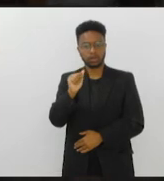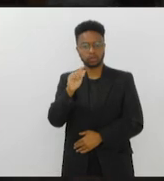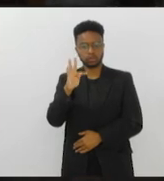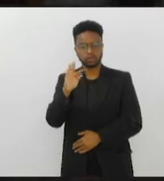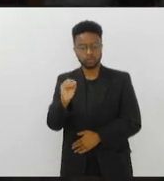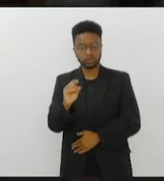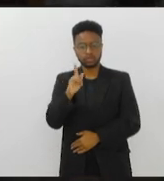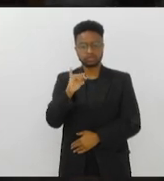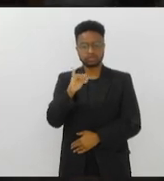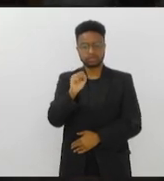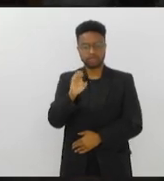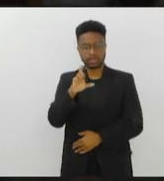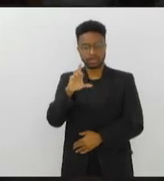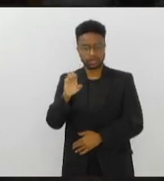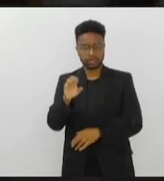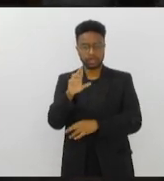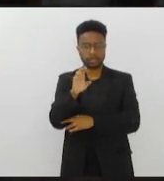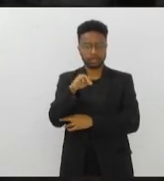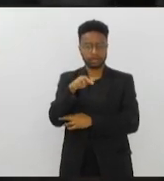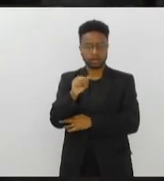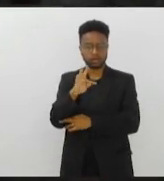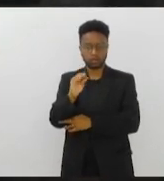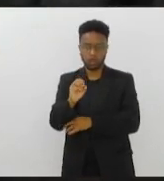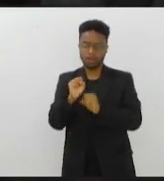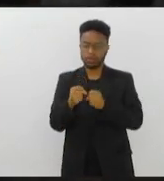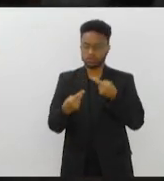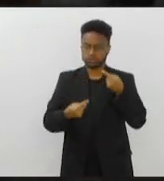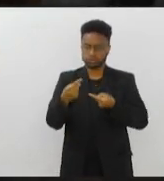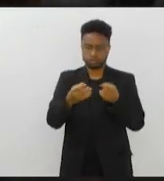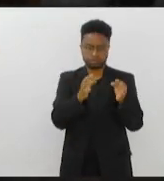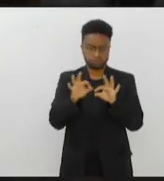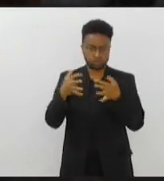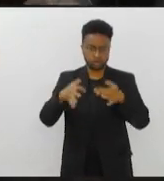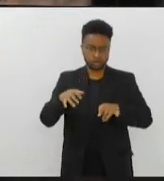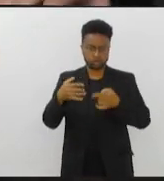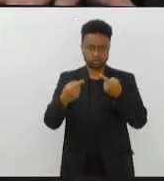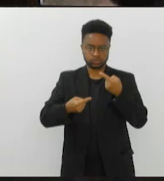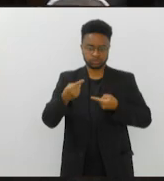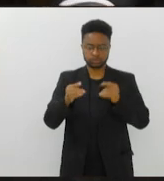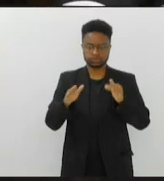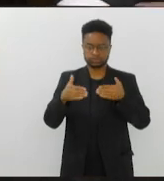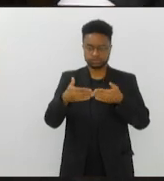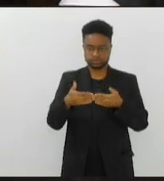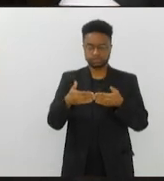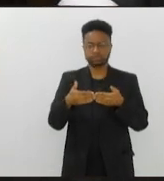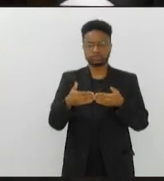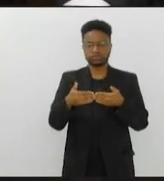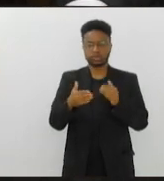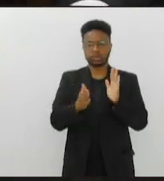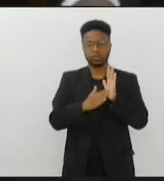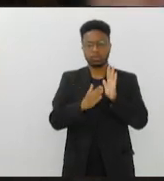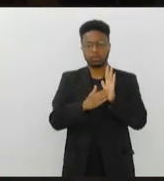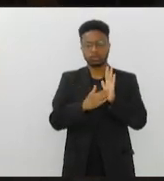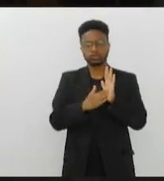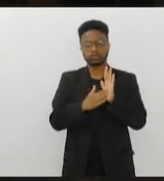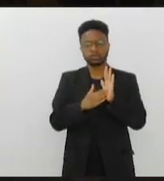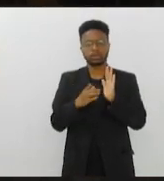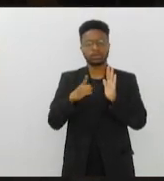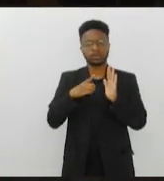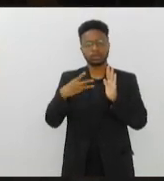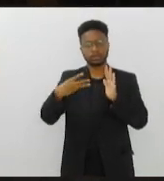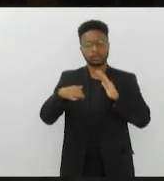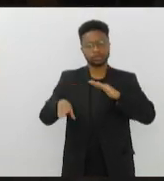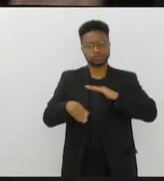Renato Miranda. Em discussão, não havendo quem queira discutir, encerrada a discussão. A presente proposta recebeu